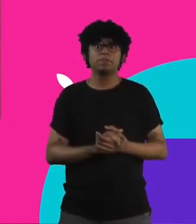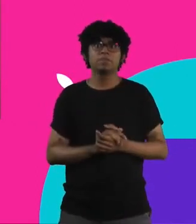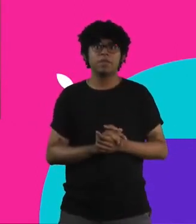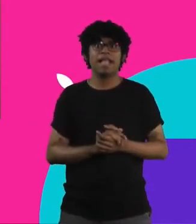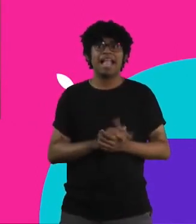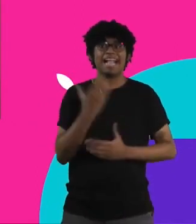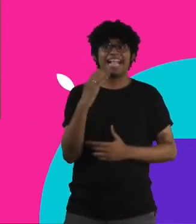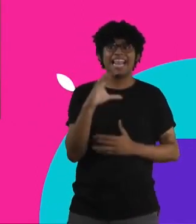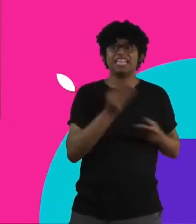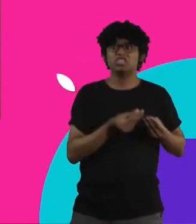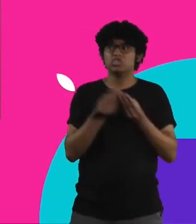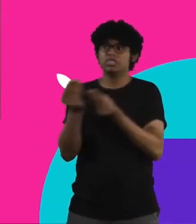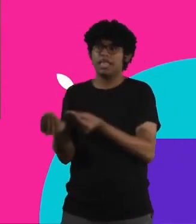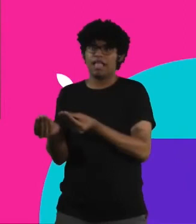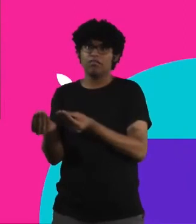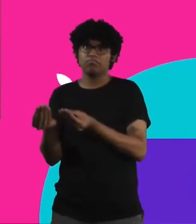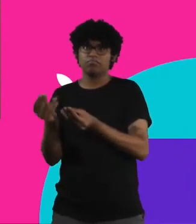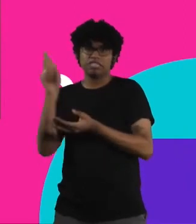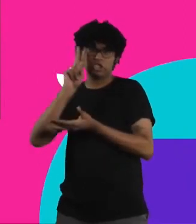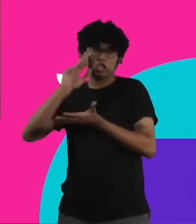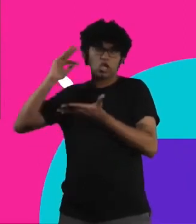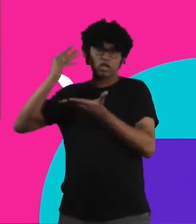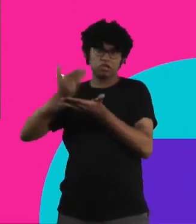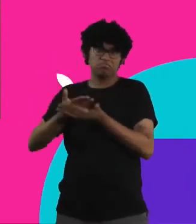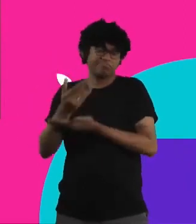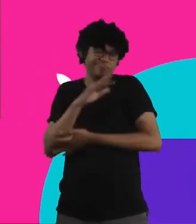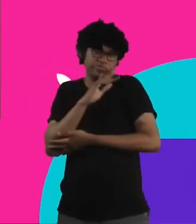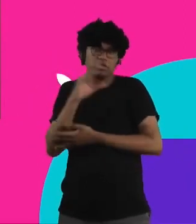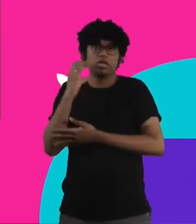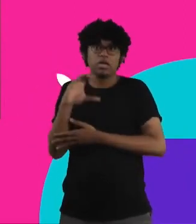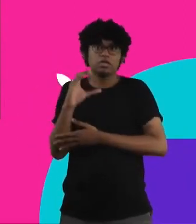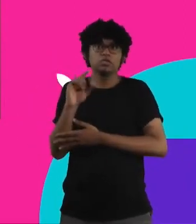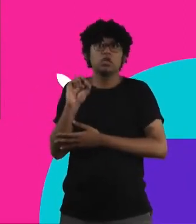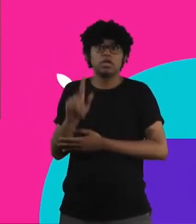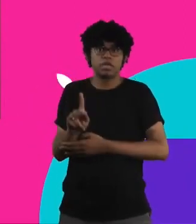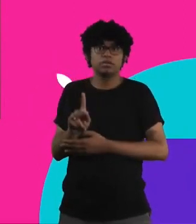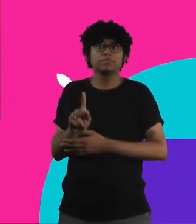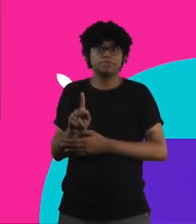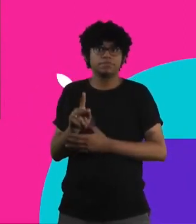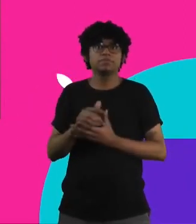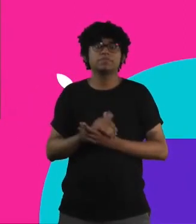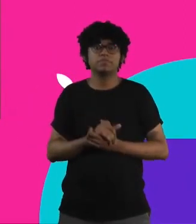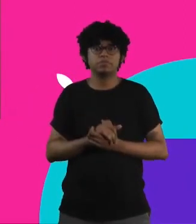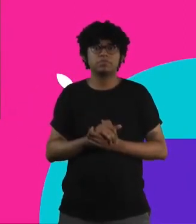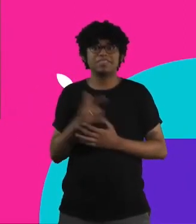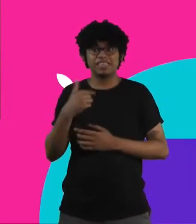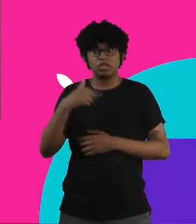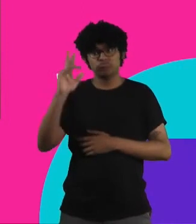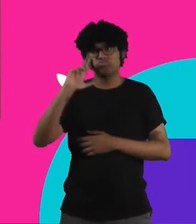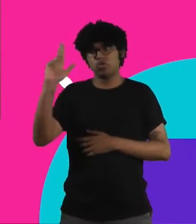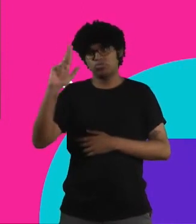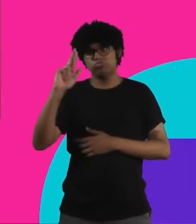um histórico de crédito ruim, ele vai maximizar esse spread. Eu estou me colocando aqui simplesmente como dono do